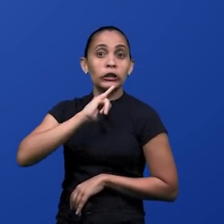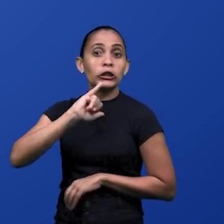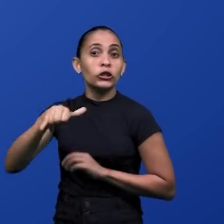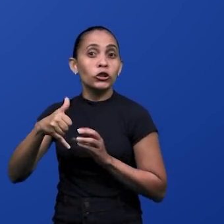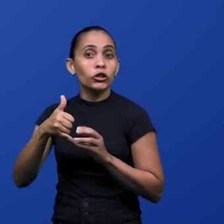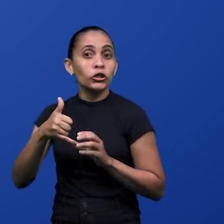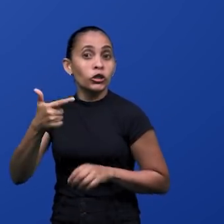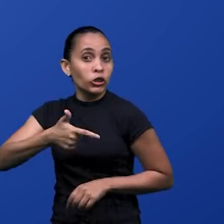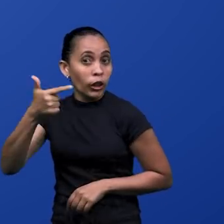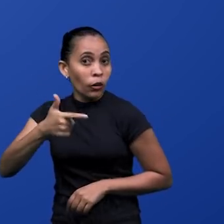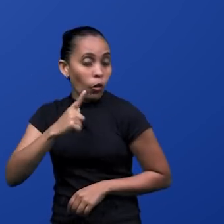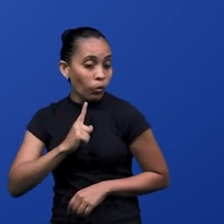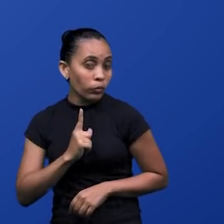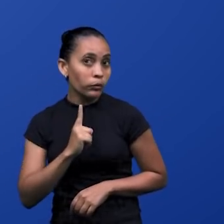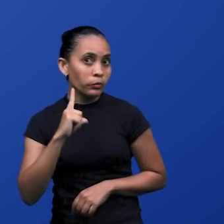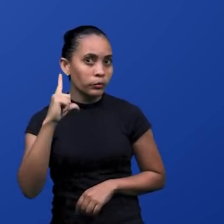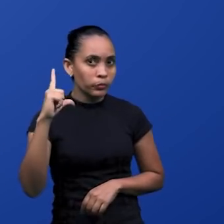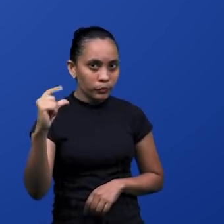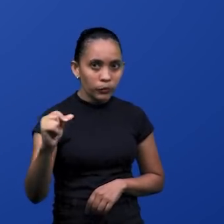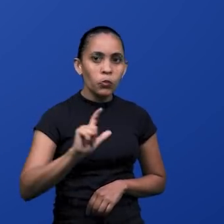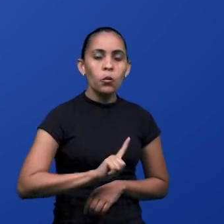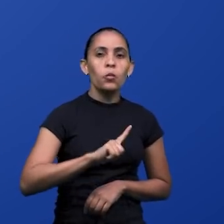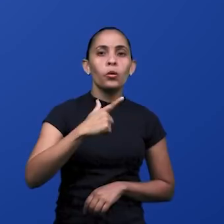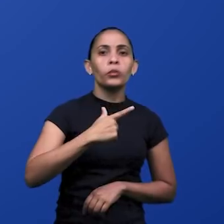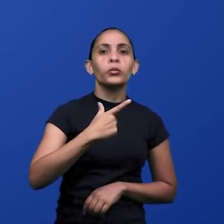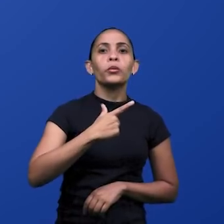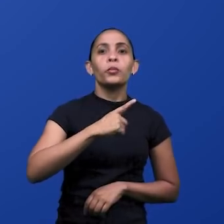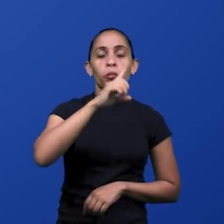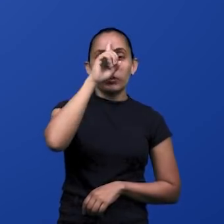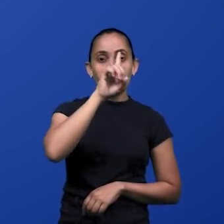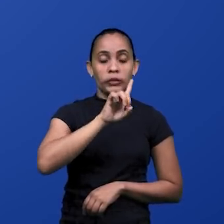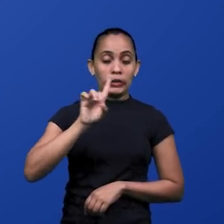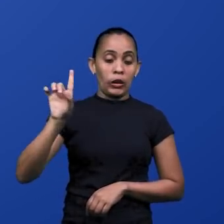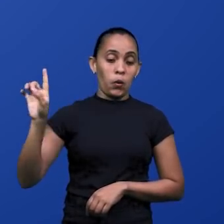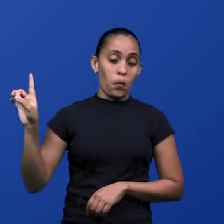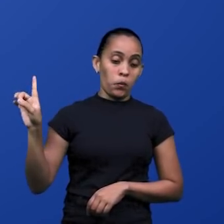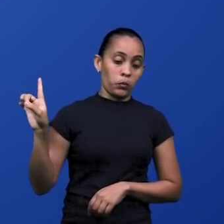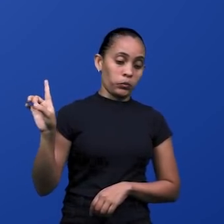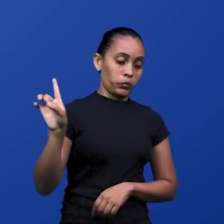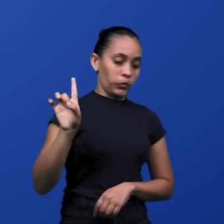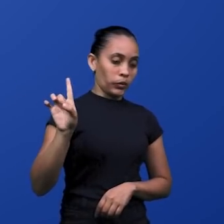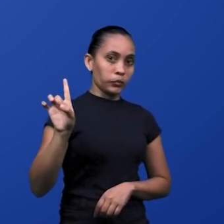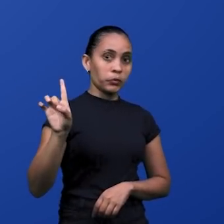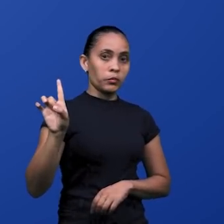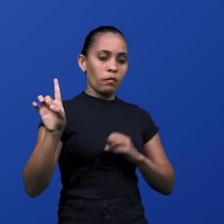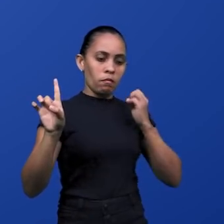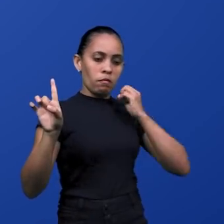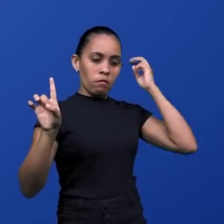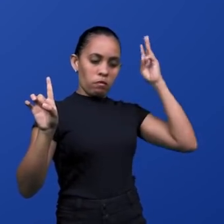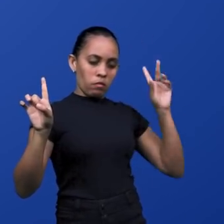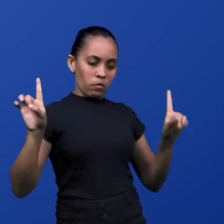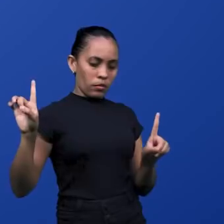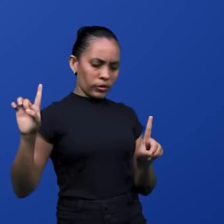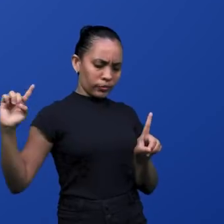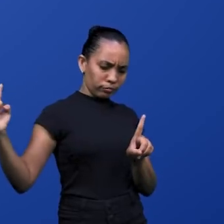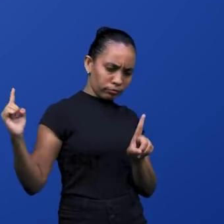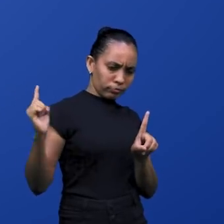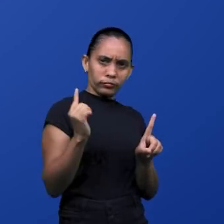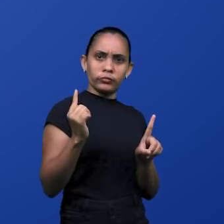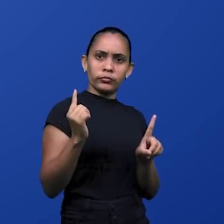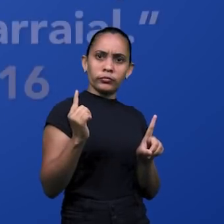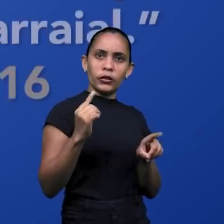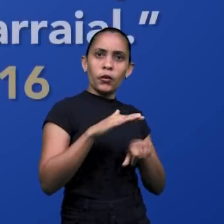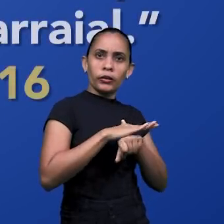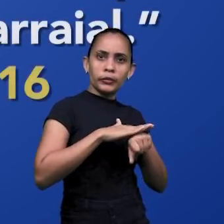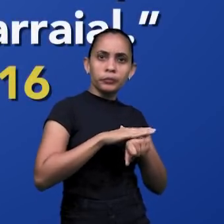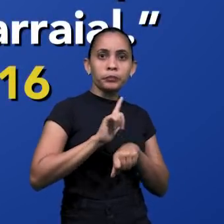outro, meus amados, é quando Deus desce ao Monte Sinai para falar com Moisés. E podemos encontrar no livro de Êxodo,